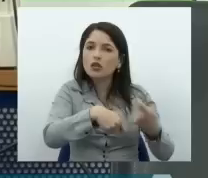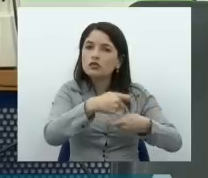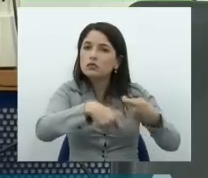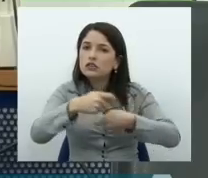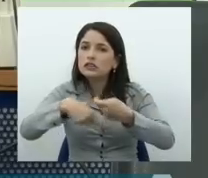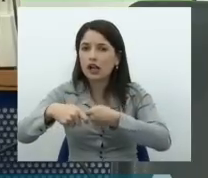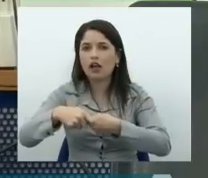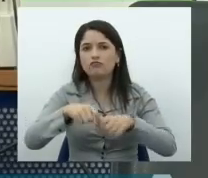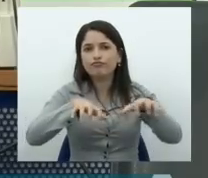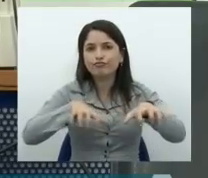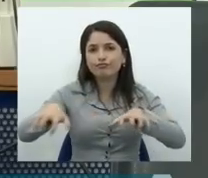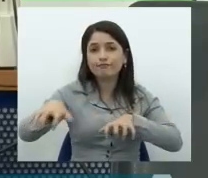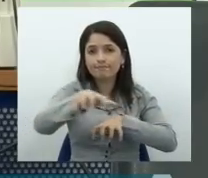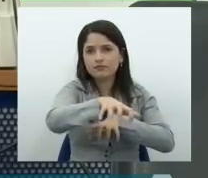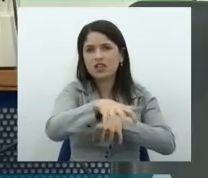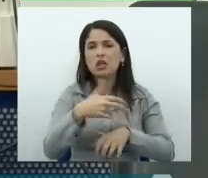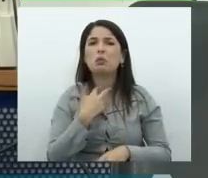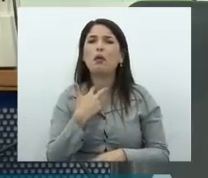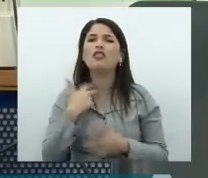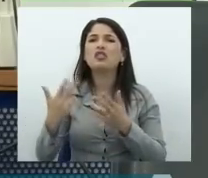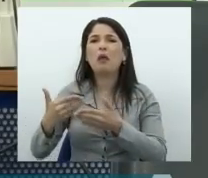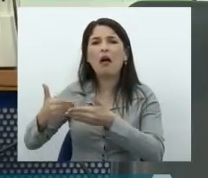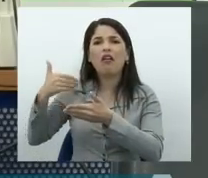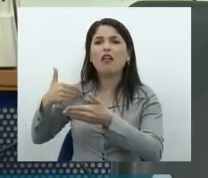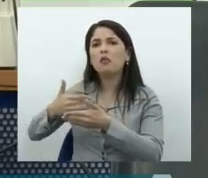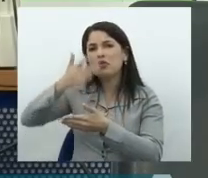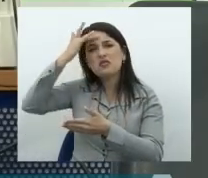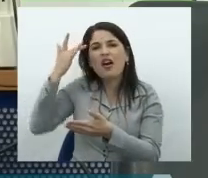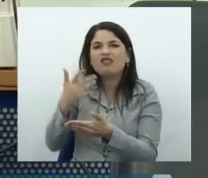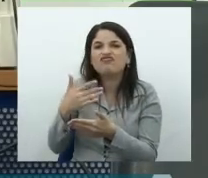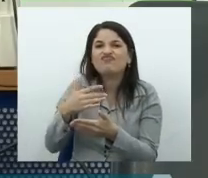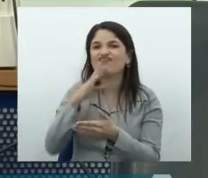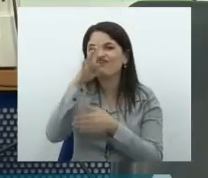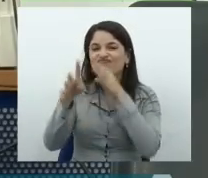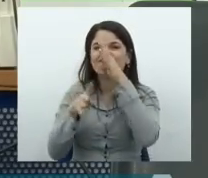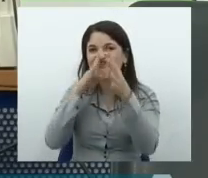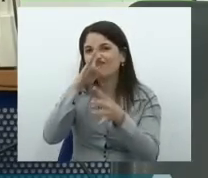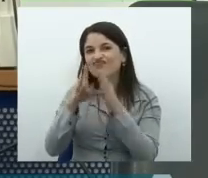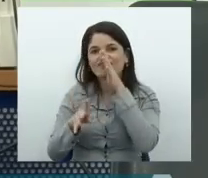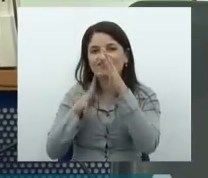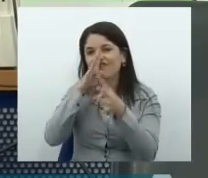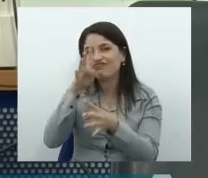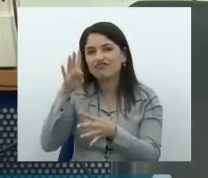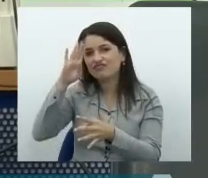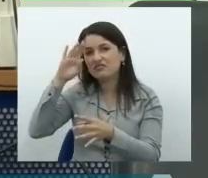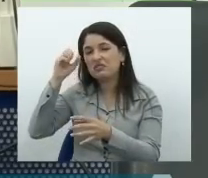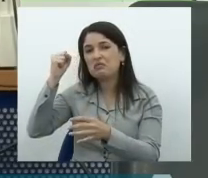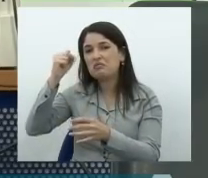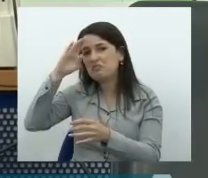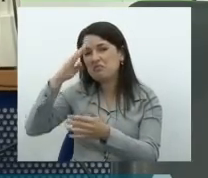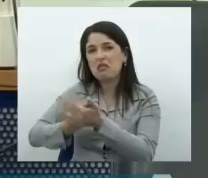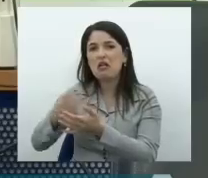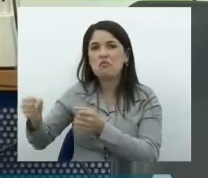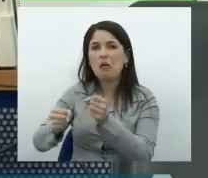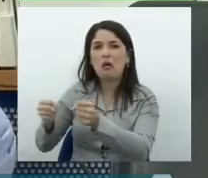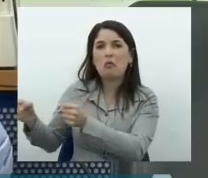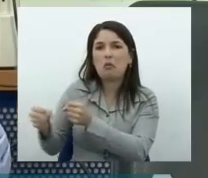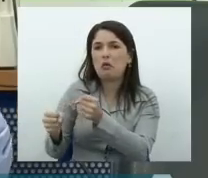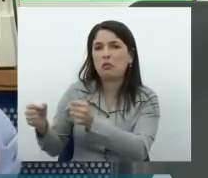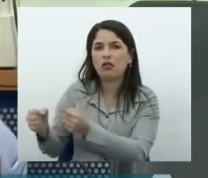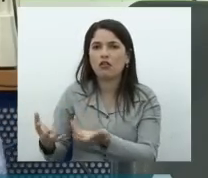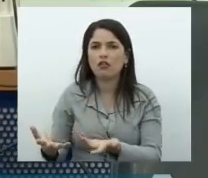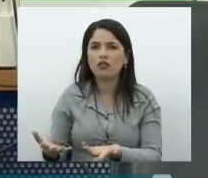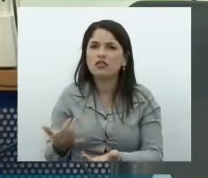tem que se instalar na nossa cidade, que é tão grande, a meritocracia, não mais o amigo do tio,